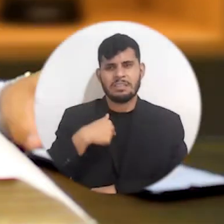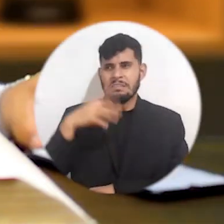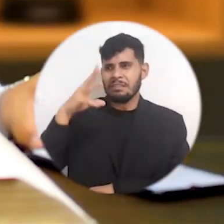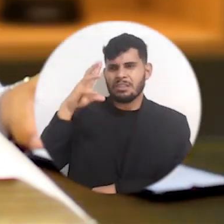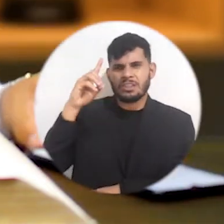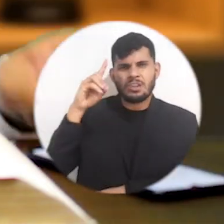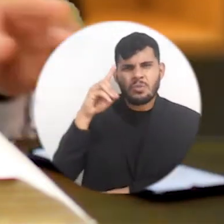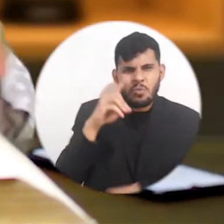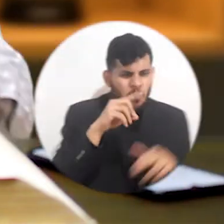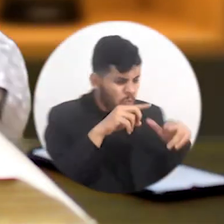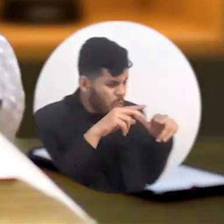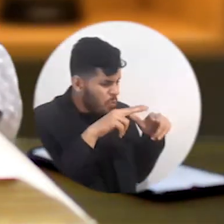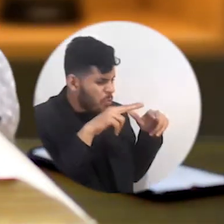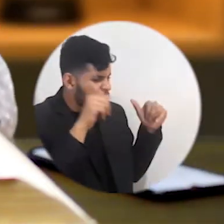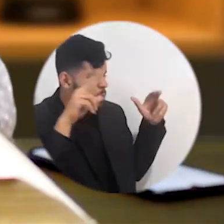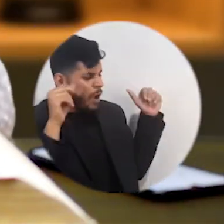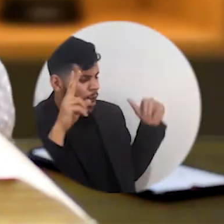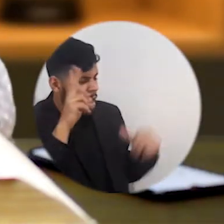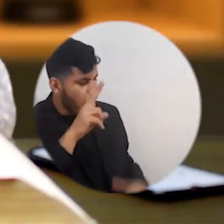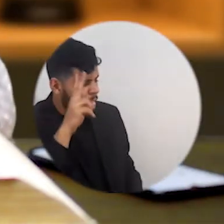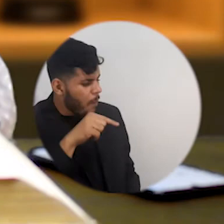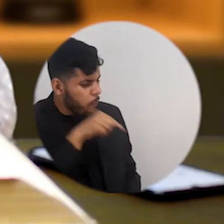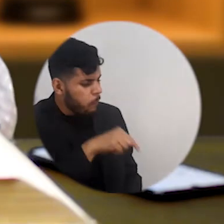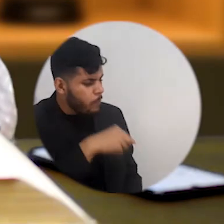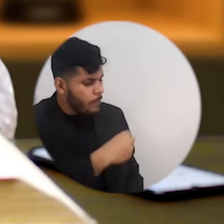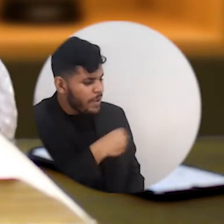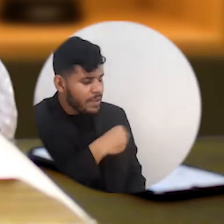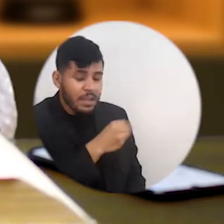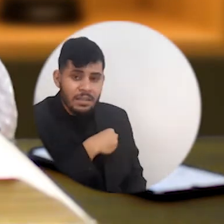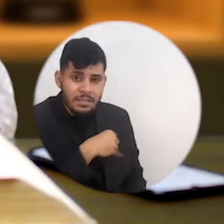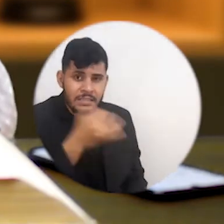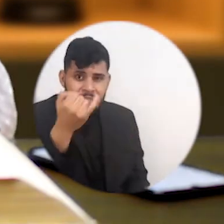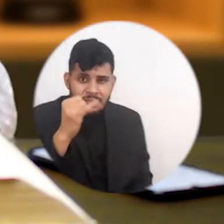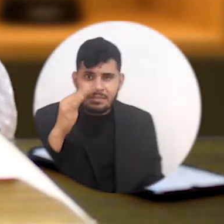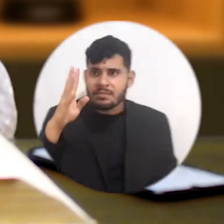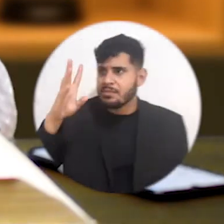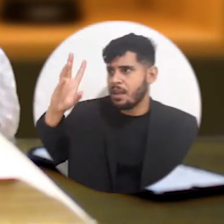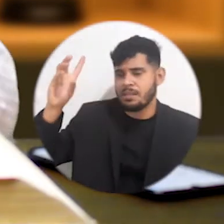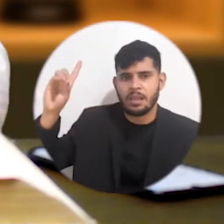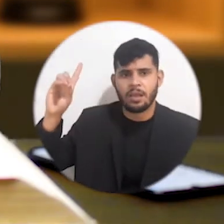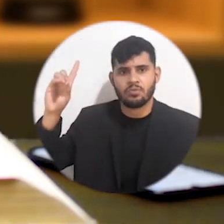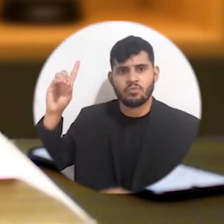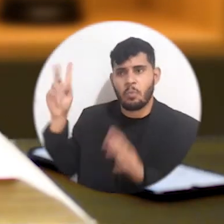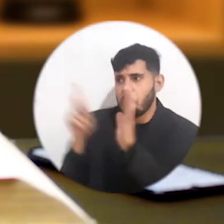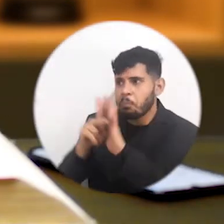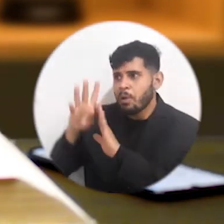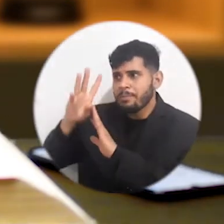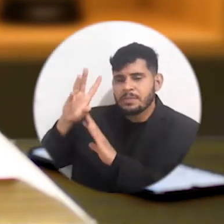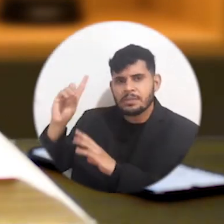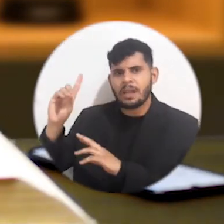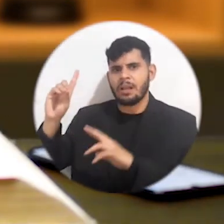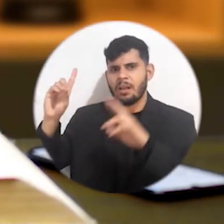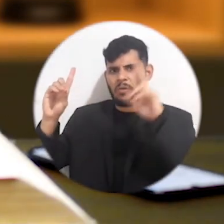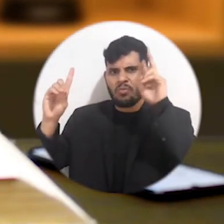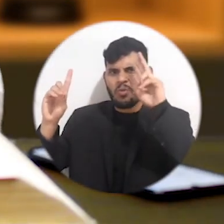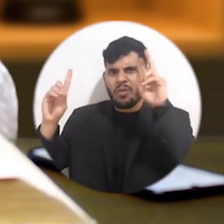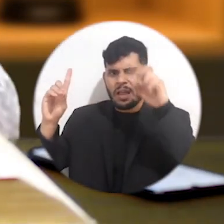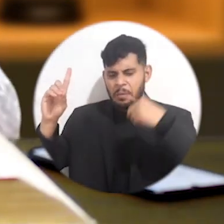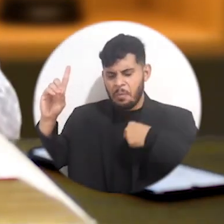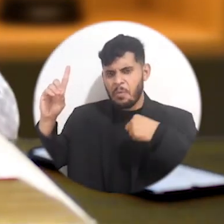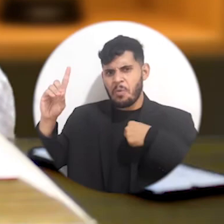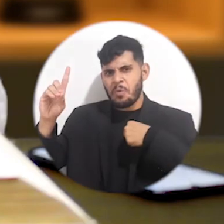me lembrarei de seus pecados e de suas iniquidades. Se Deus não